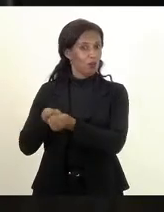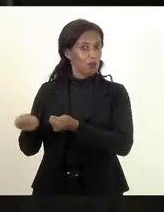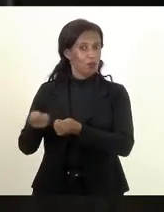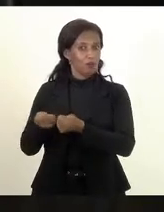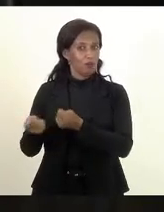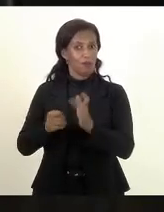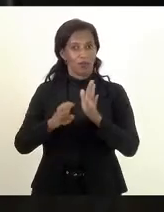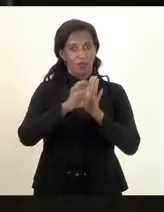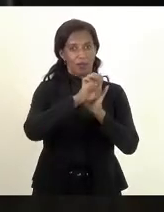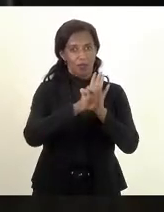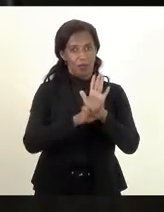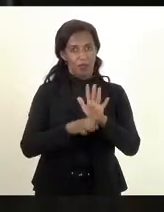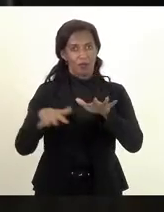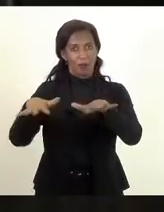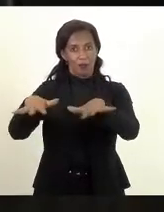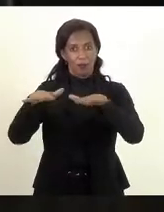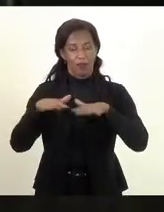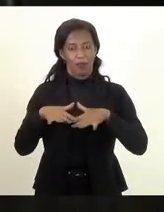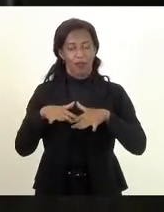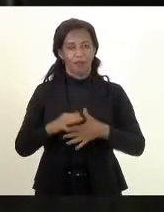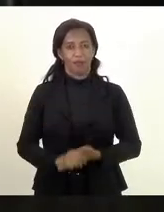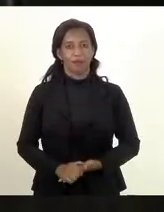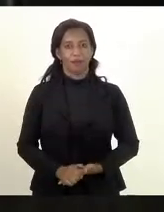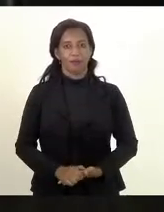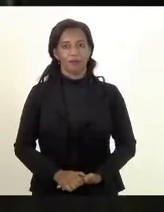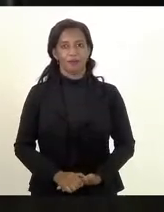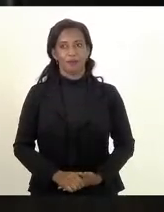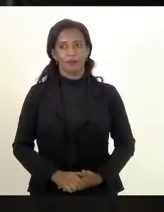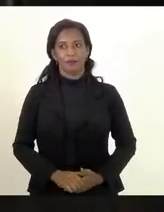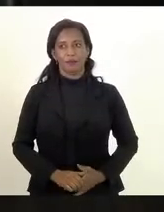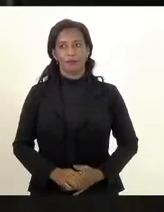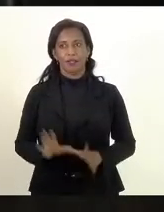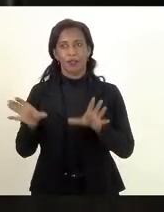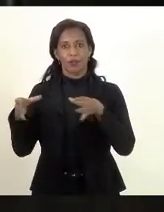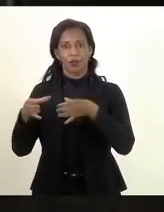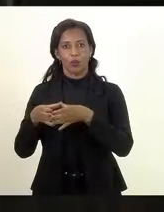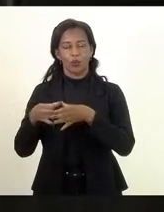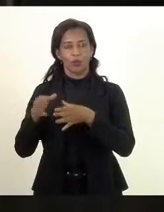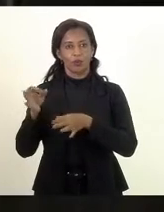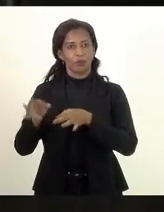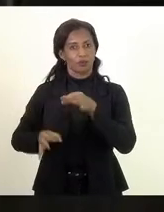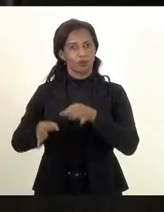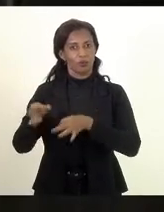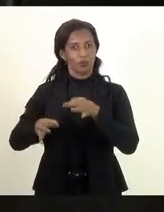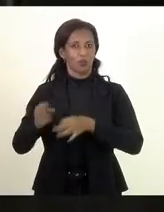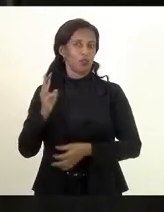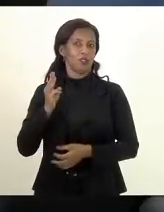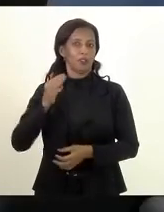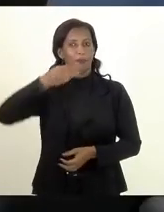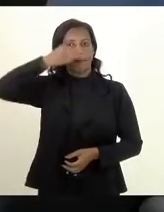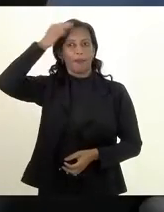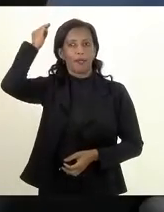as emendas de plenário. Para emitir parecer para a Constituição e Justiça, o deputado Márcio Pacheco.